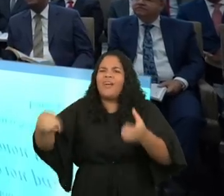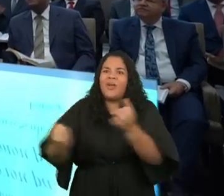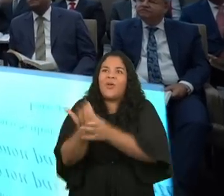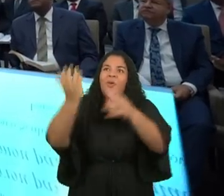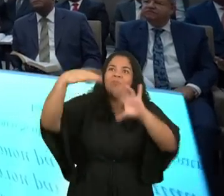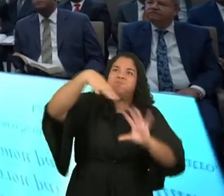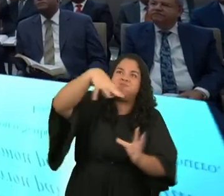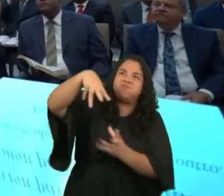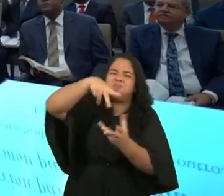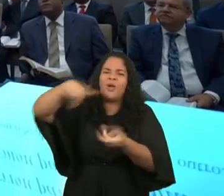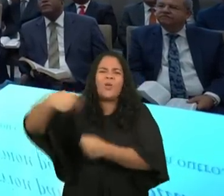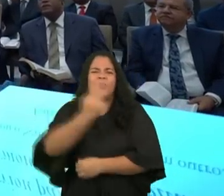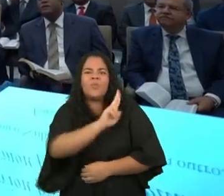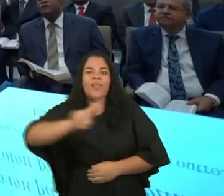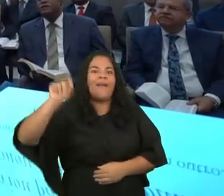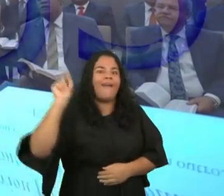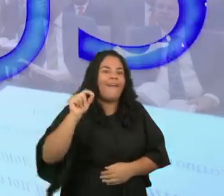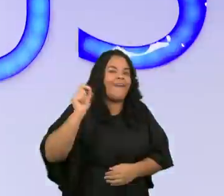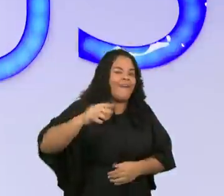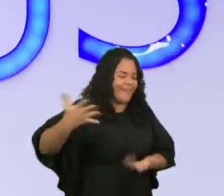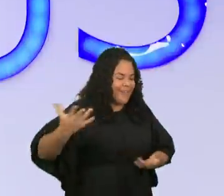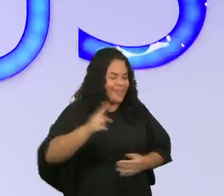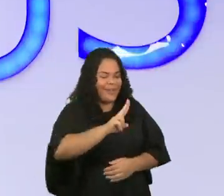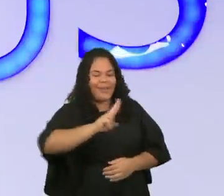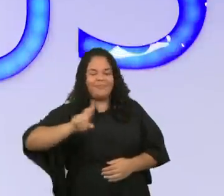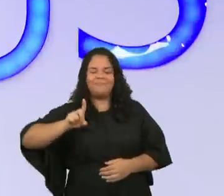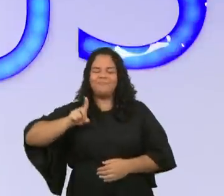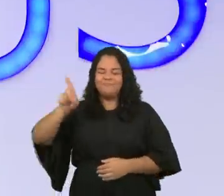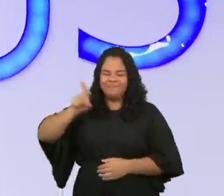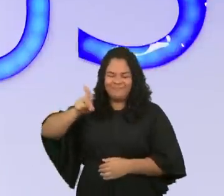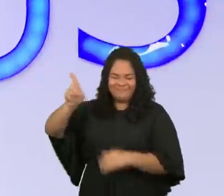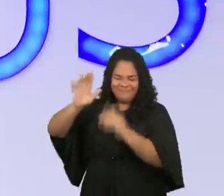encarnar. O nome dele é...